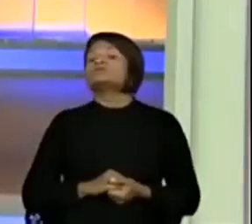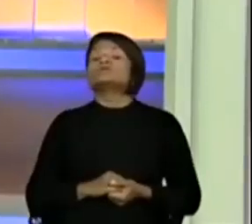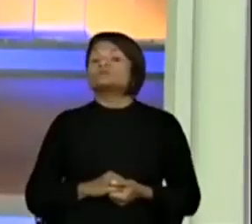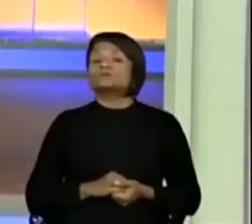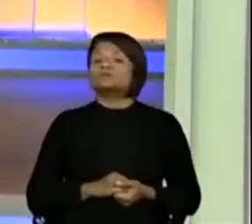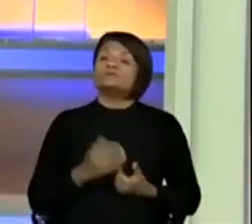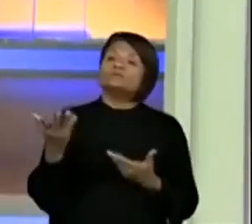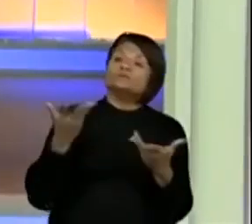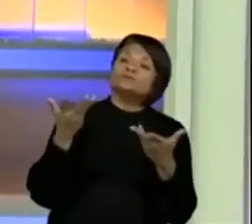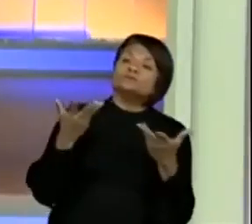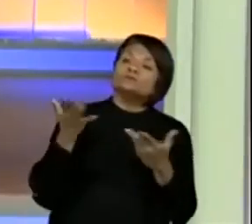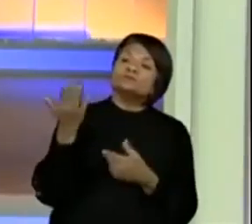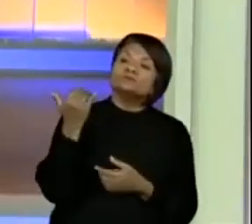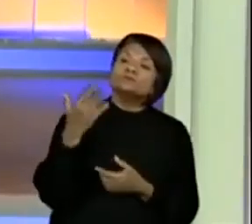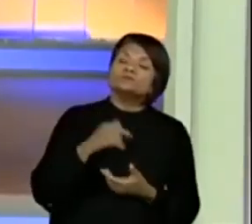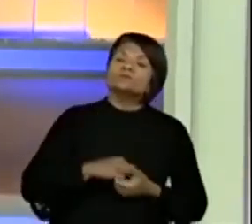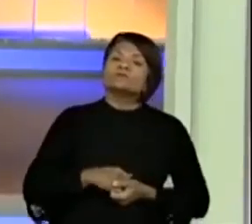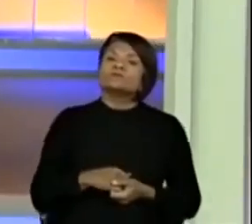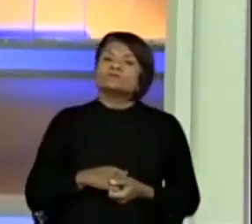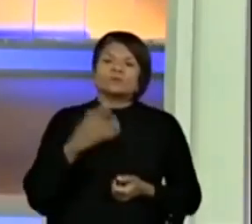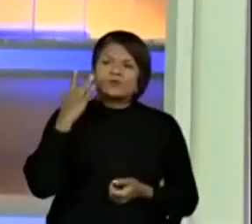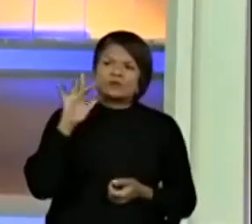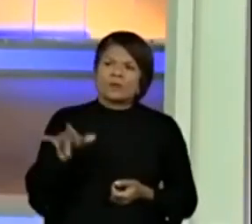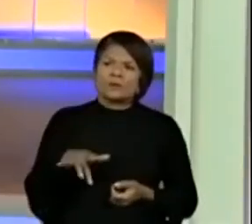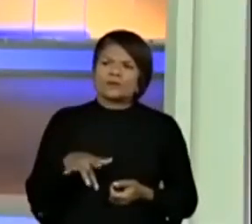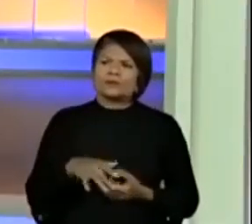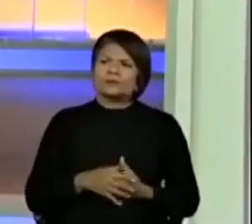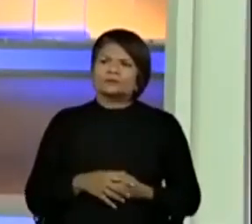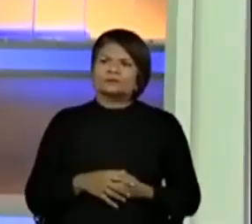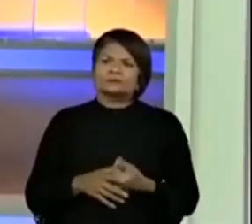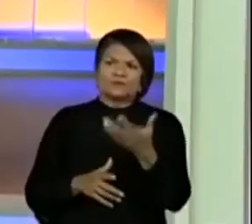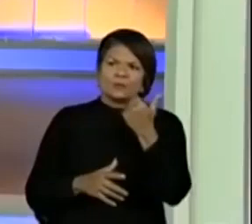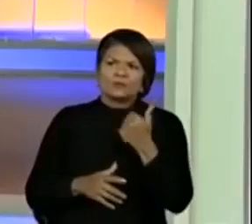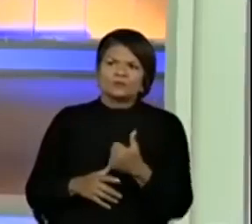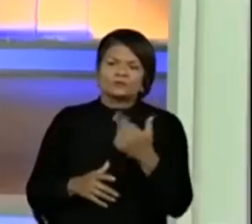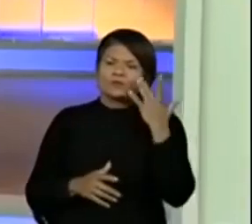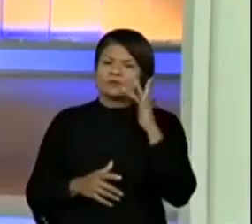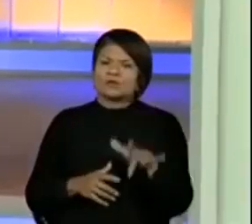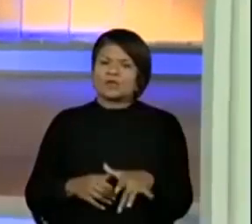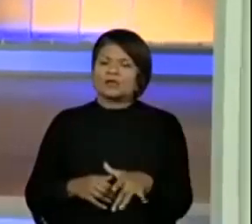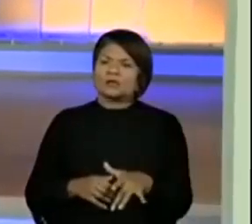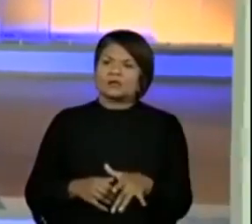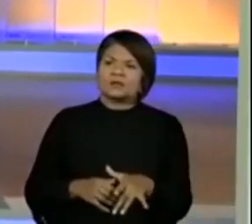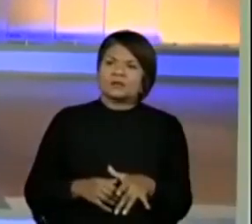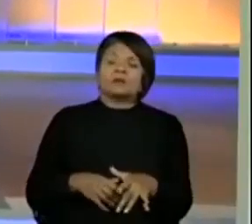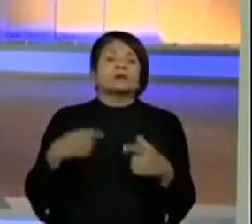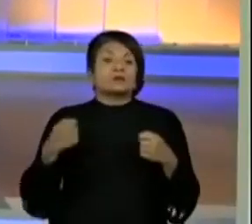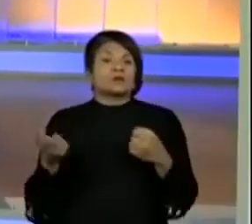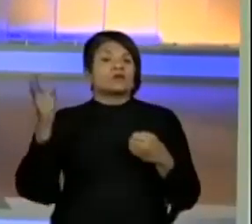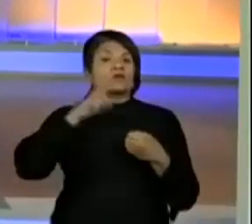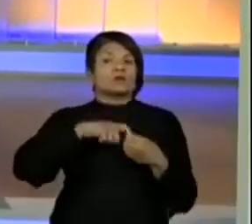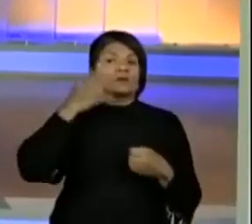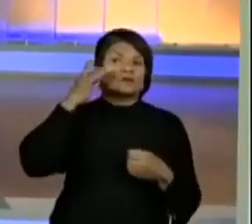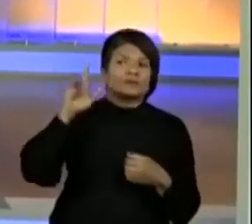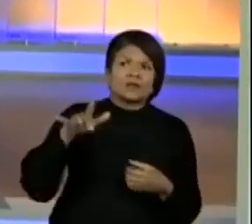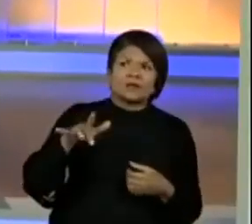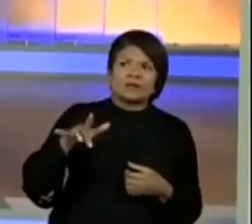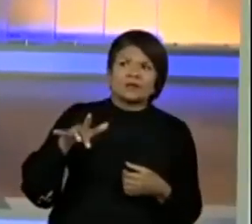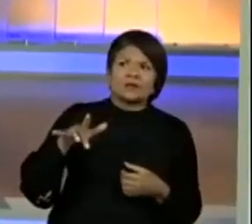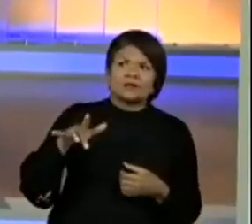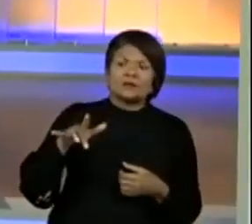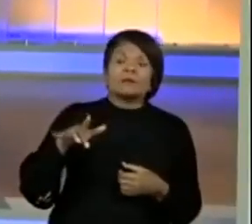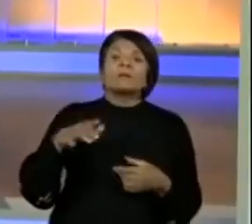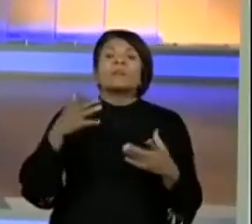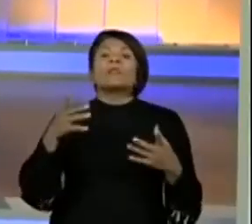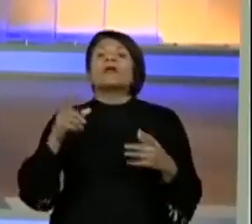dizer explícito? Não sabe? Vamos lá, não sei. Então, a gente precisa retomar. Não sei.